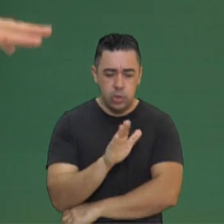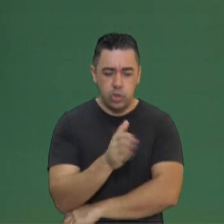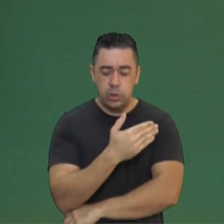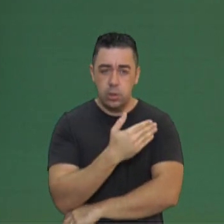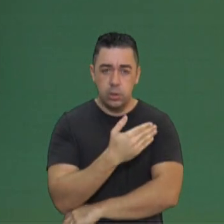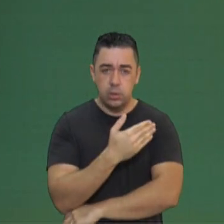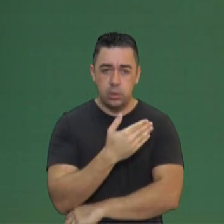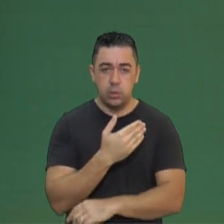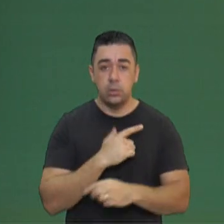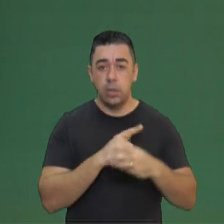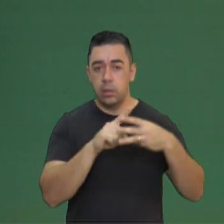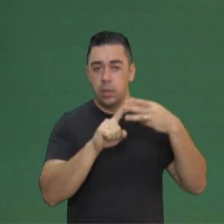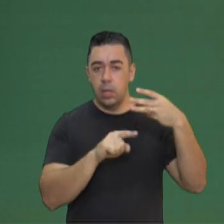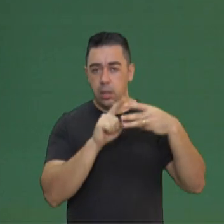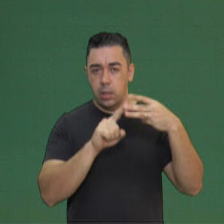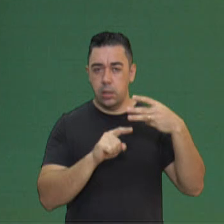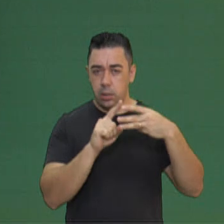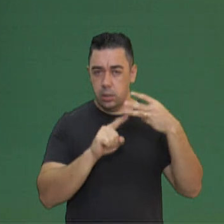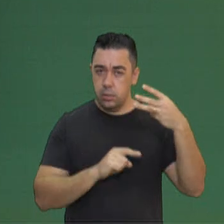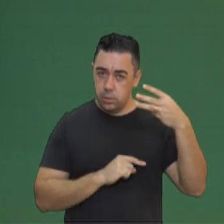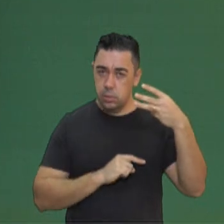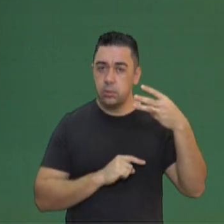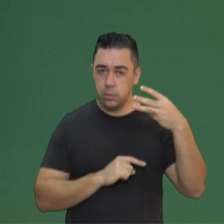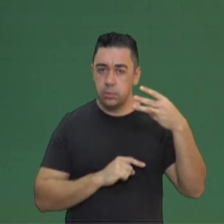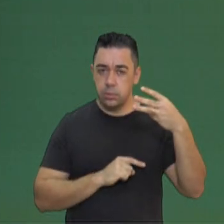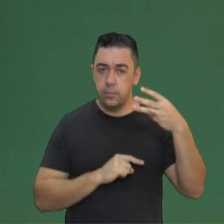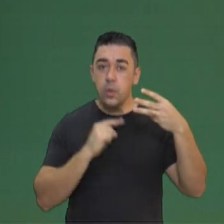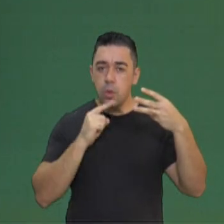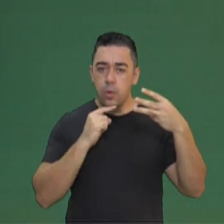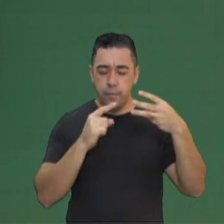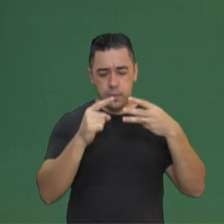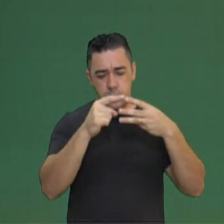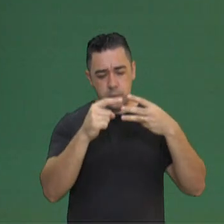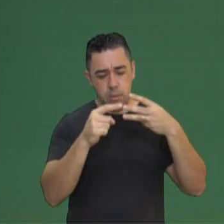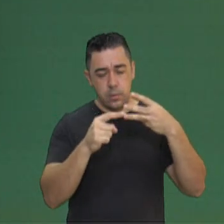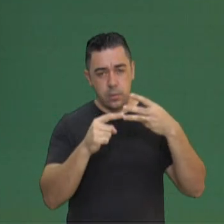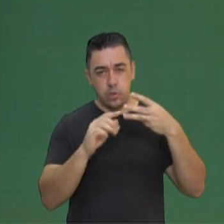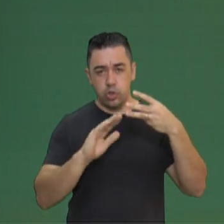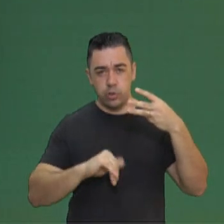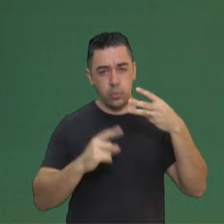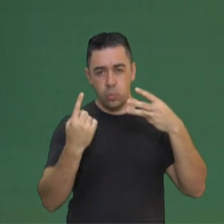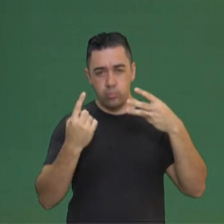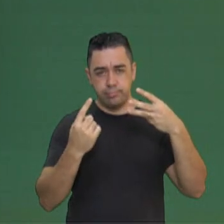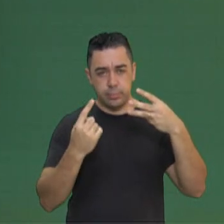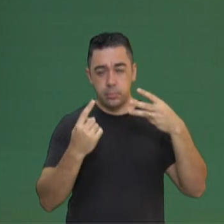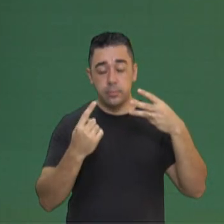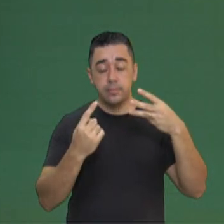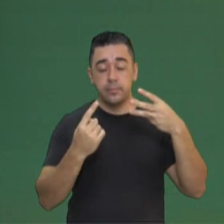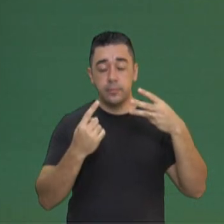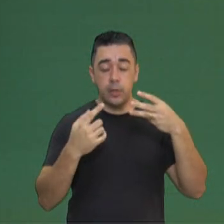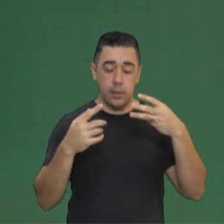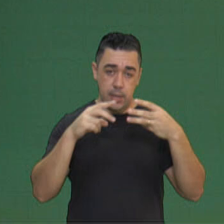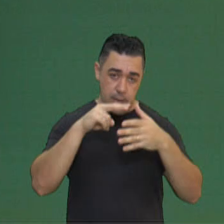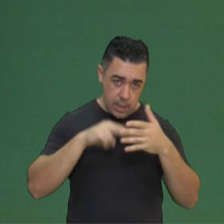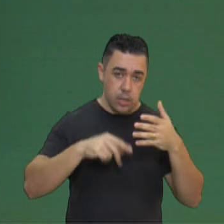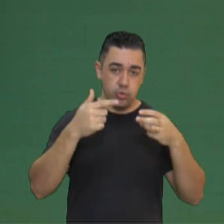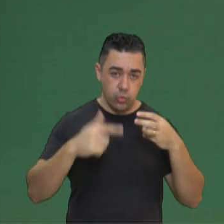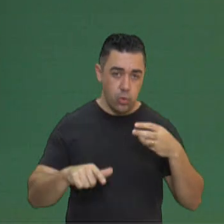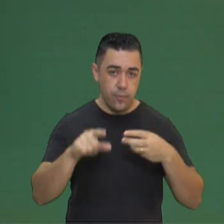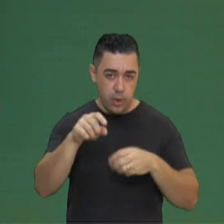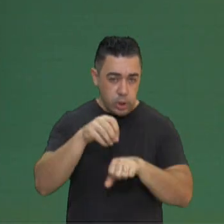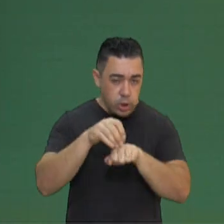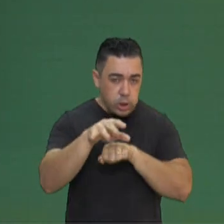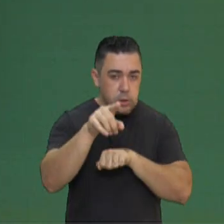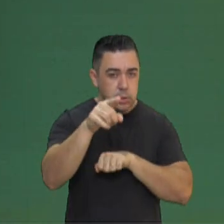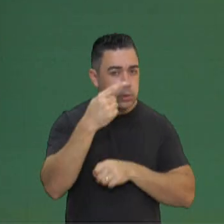ter excluído, você já ia ficar na dúvida entre 3, já era uma a menos para você ler e se confundir. Então guarda essa